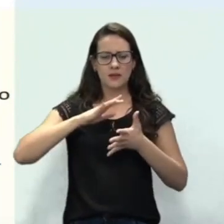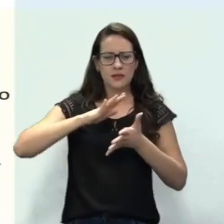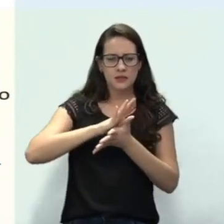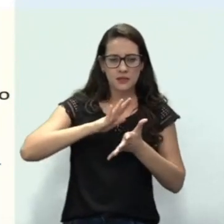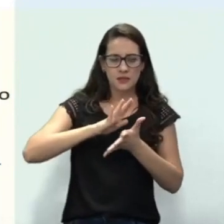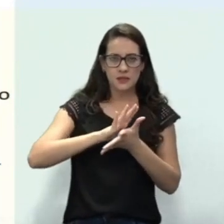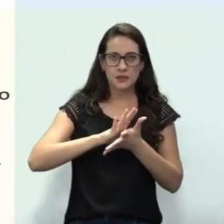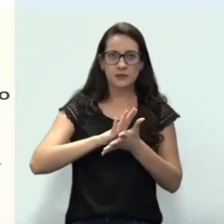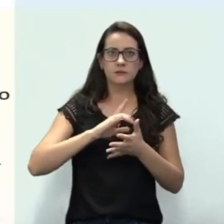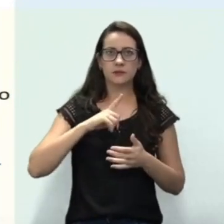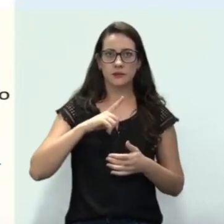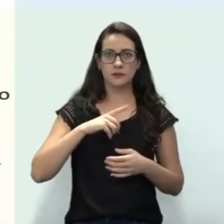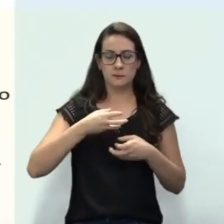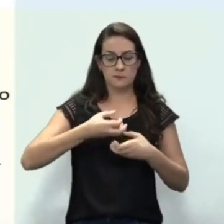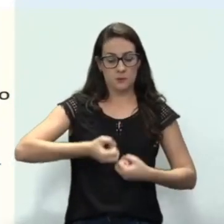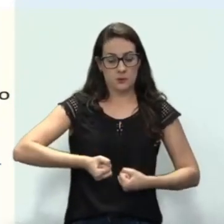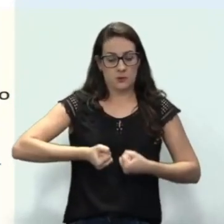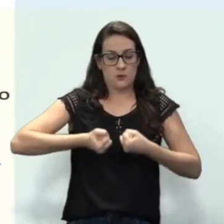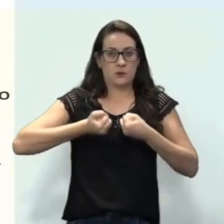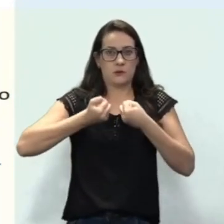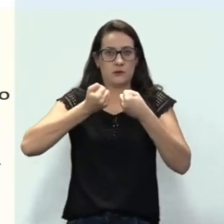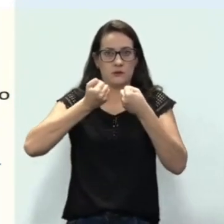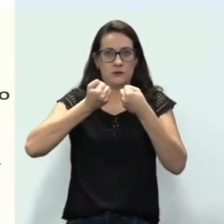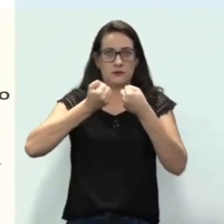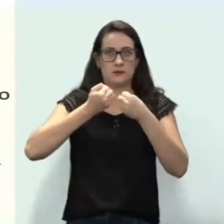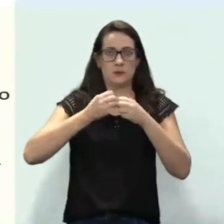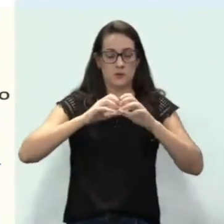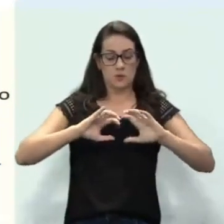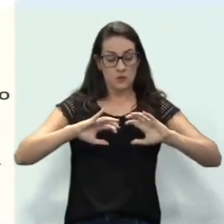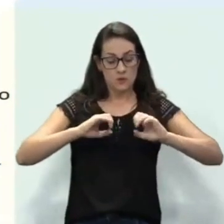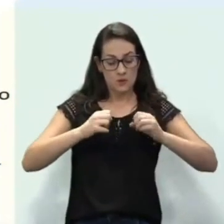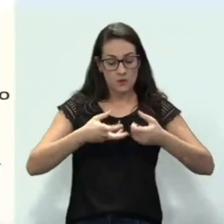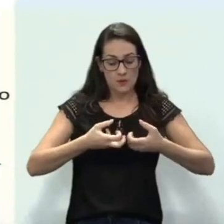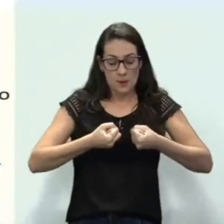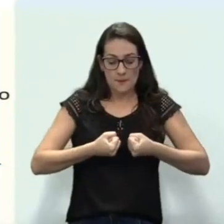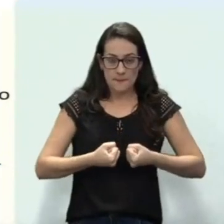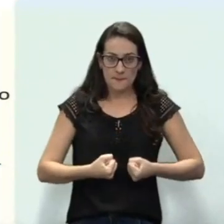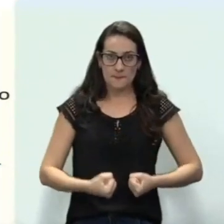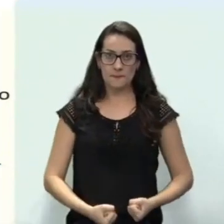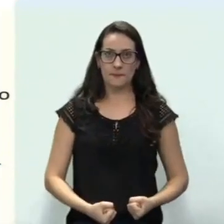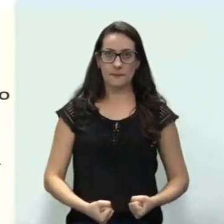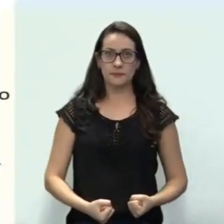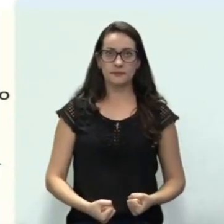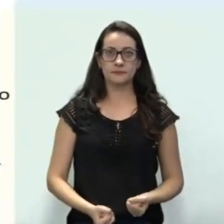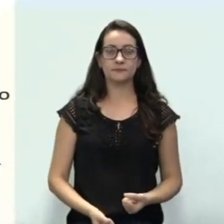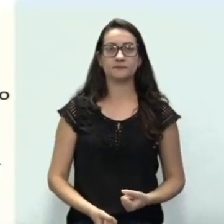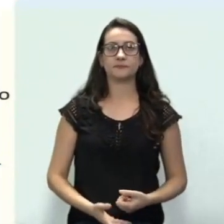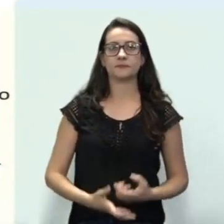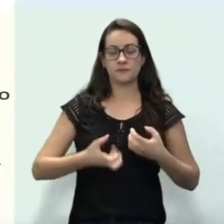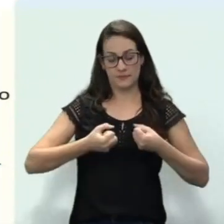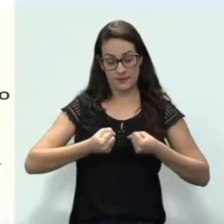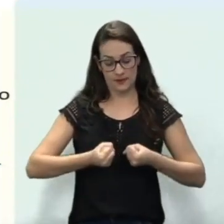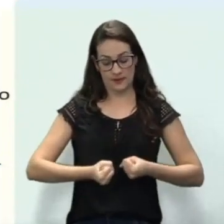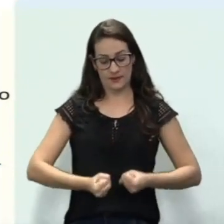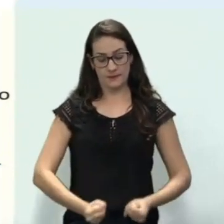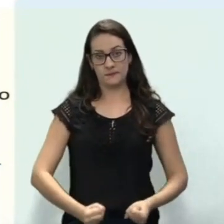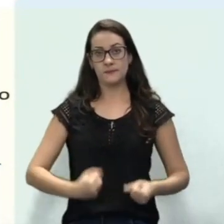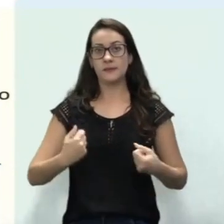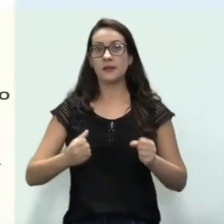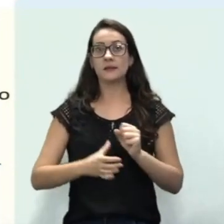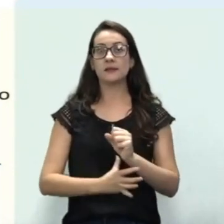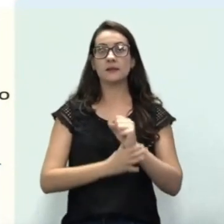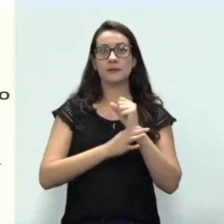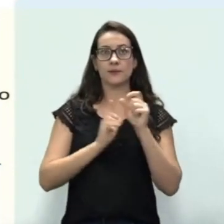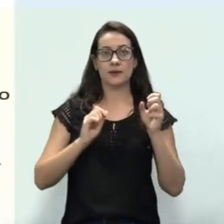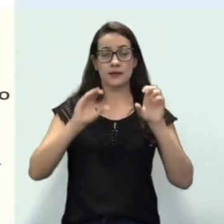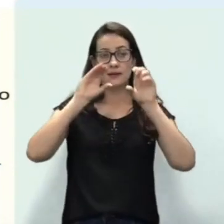sendo puxado para baixo, né, como se ele estivesse indo nesta direção. Então a gente tem que garantir que a